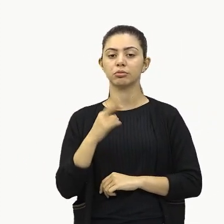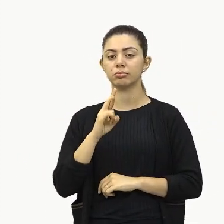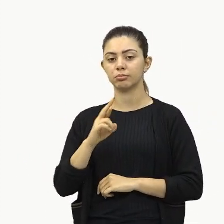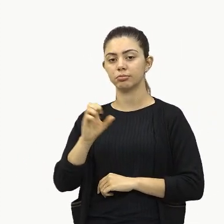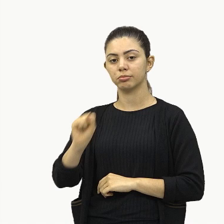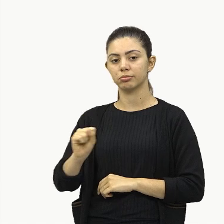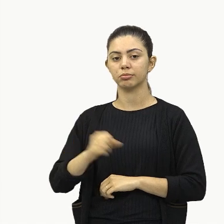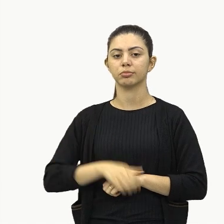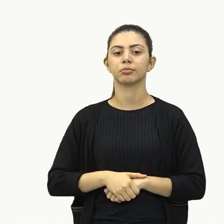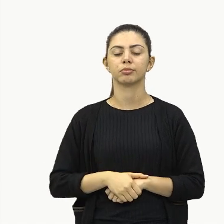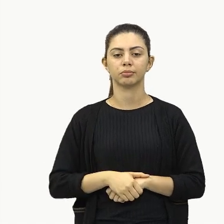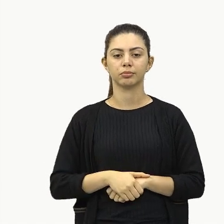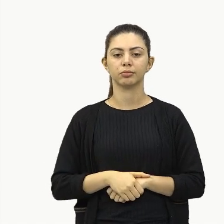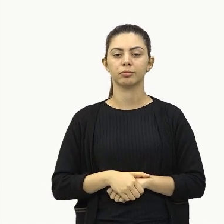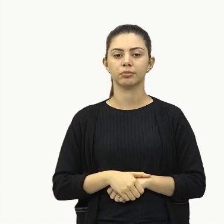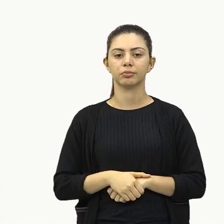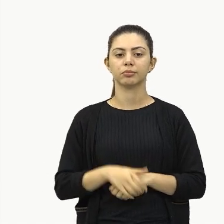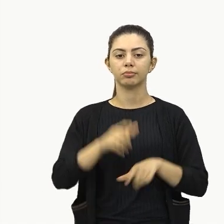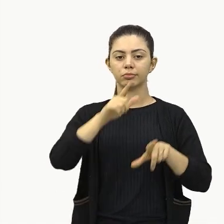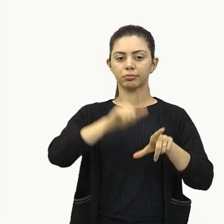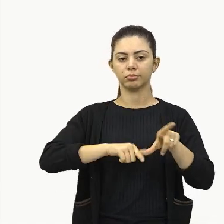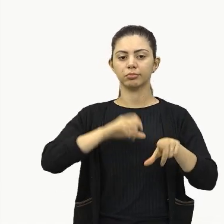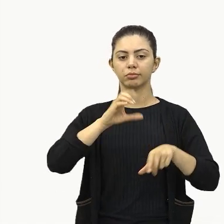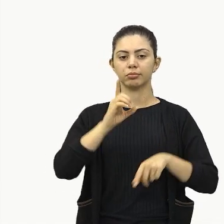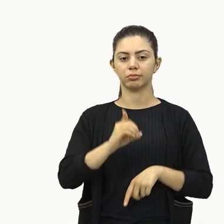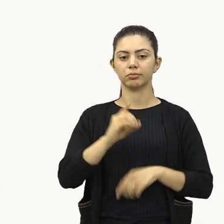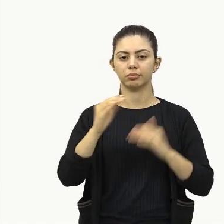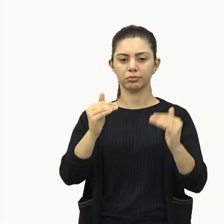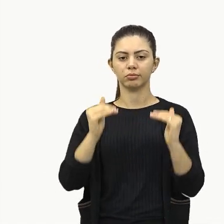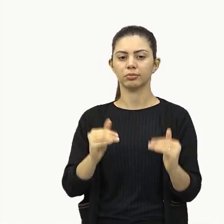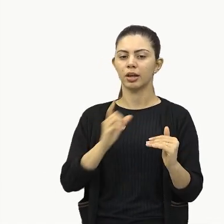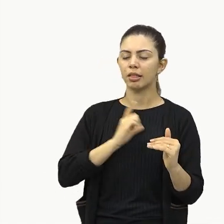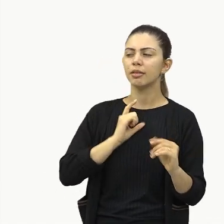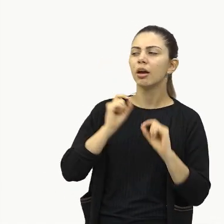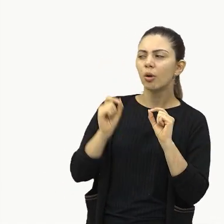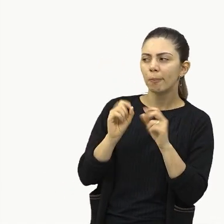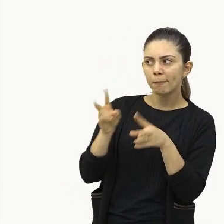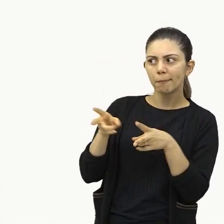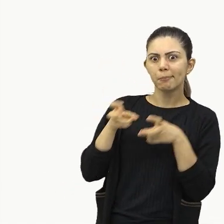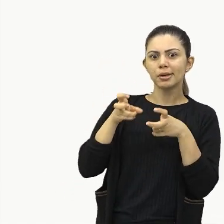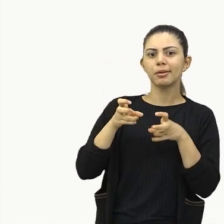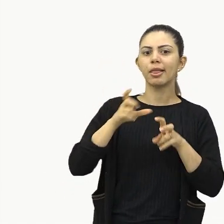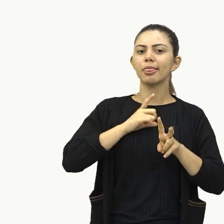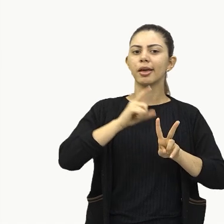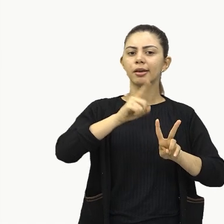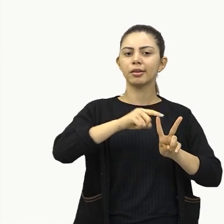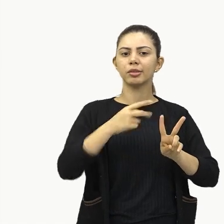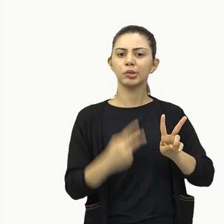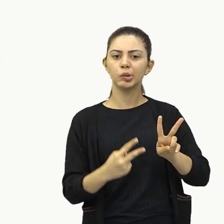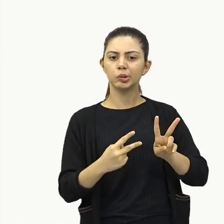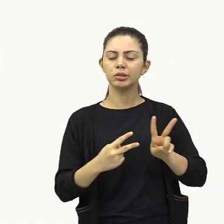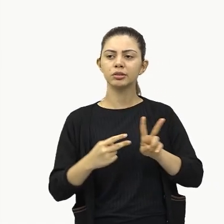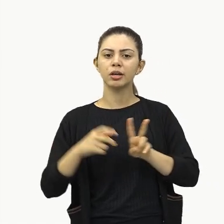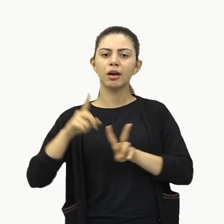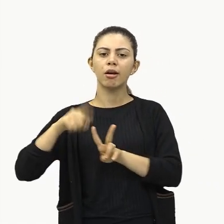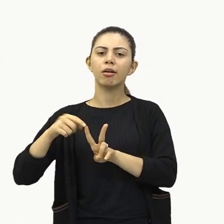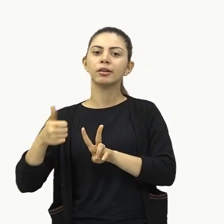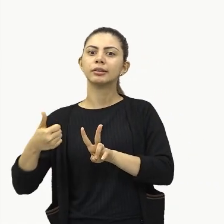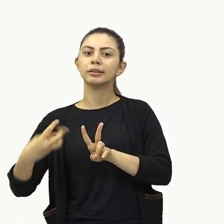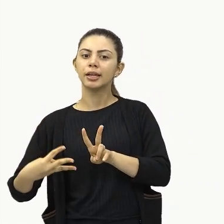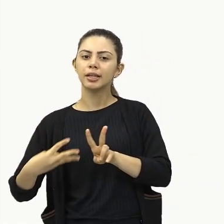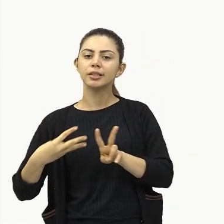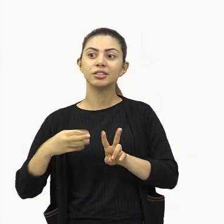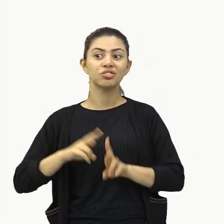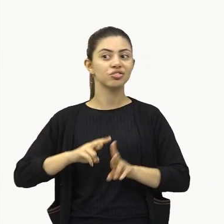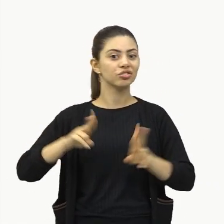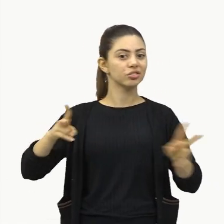Chegando aqui, eu observo que há raízes diferentes. O que é que eu vou fazer? Eu vou trabalhar com